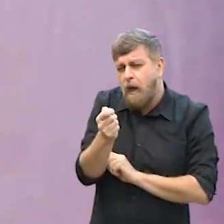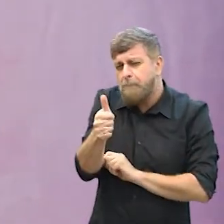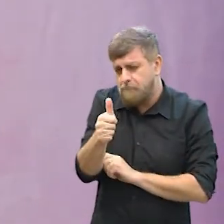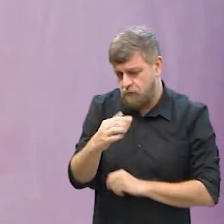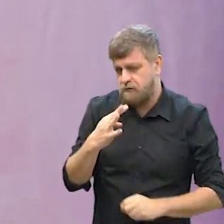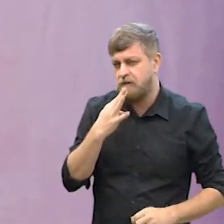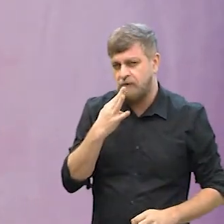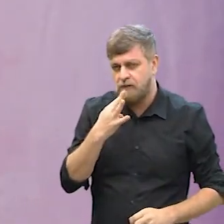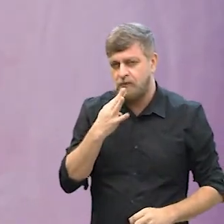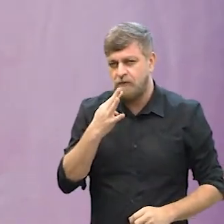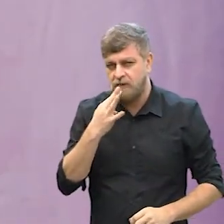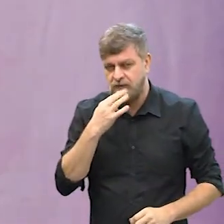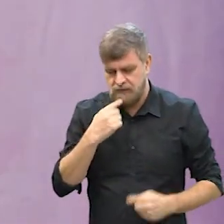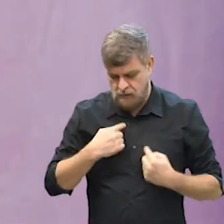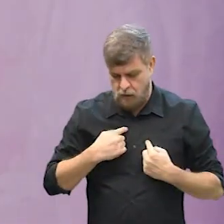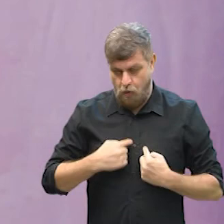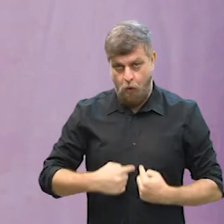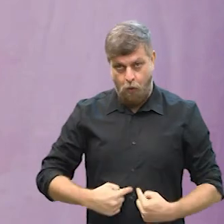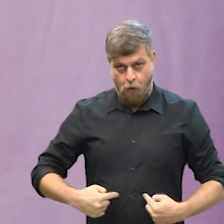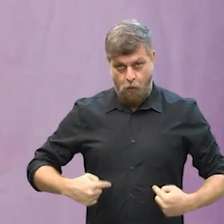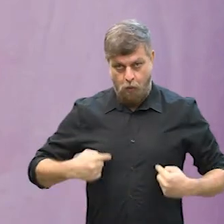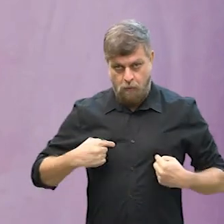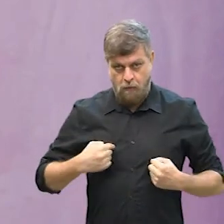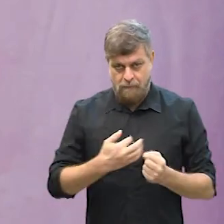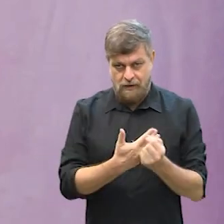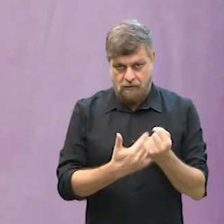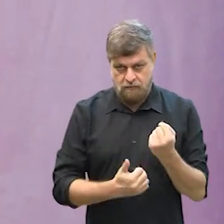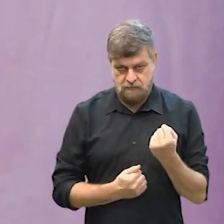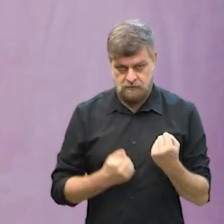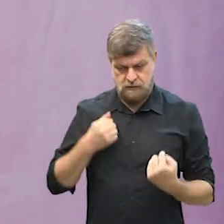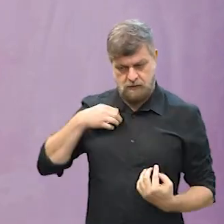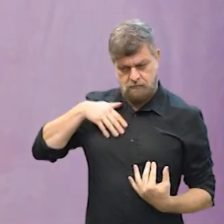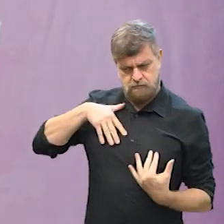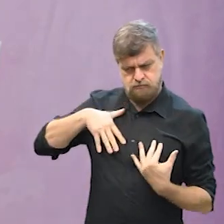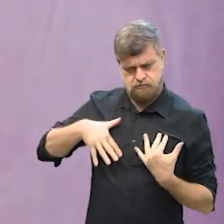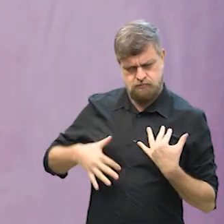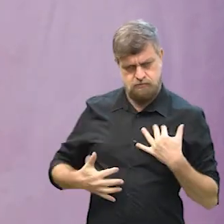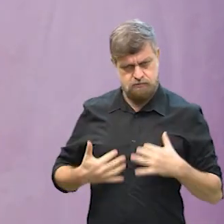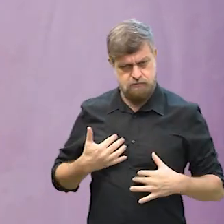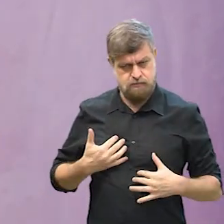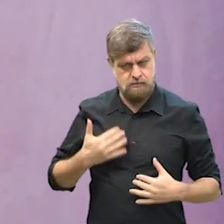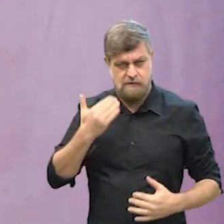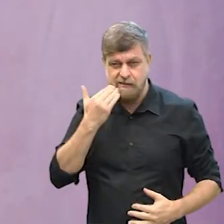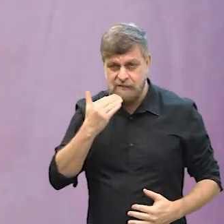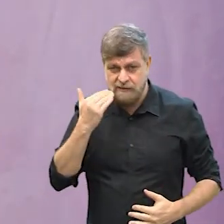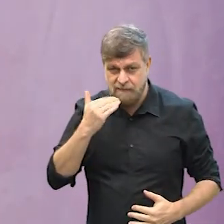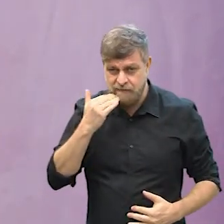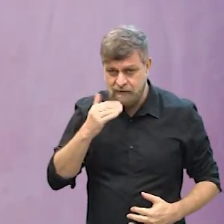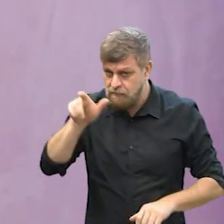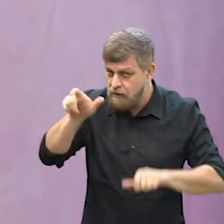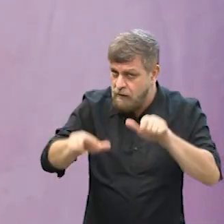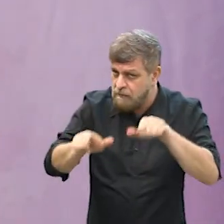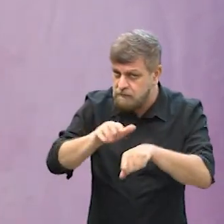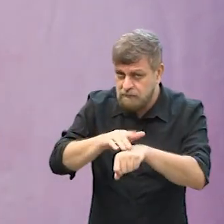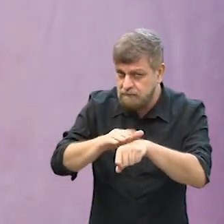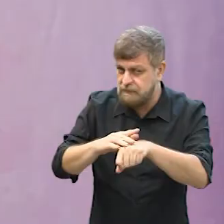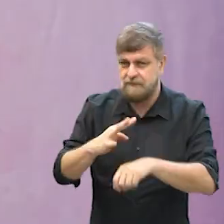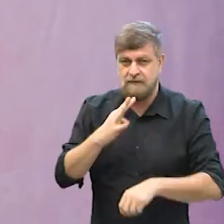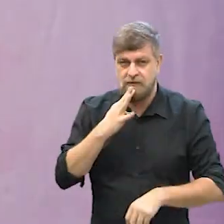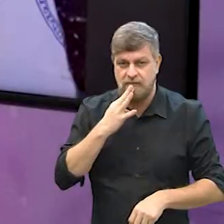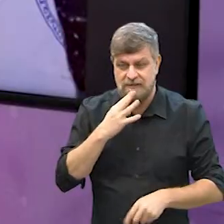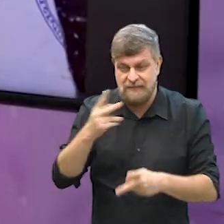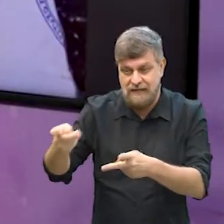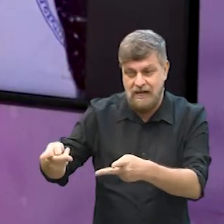viu? Hipertensão pulmonar. Já ouviu falar? Nem todo mundo conhece essa doença, por isso a gente